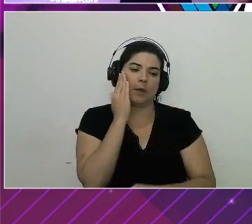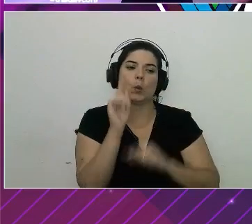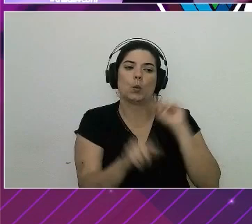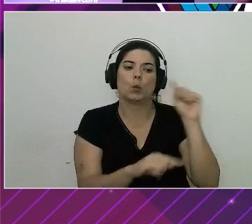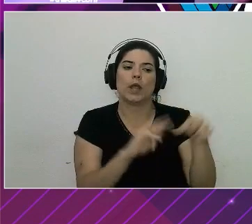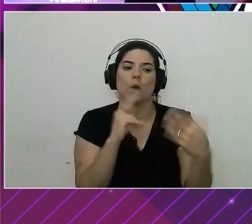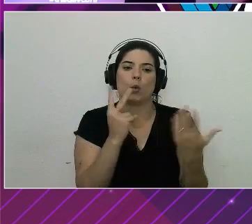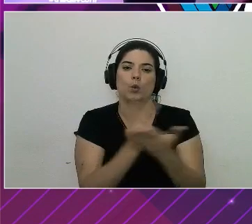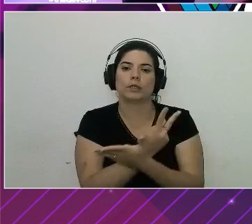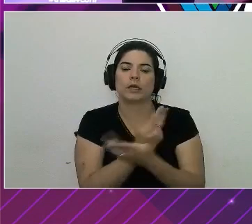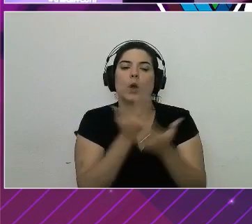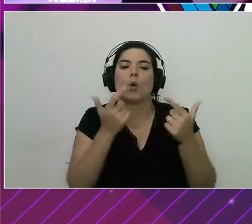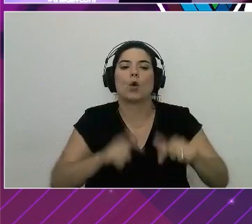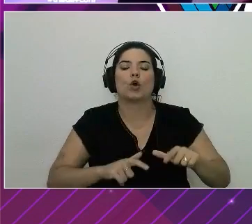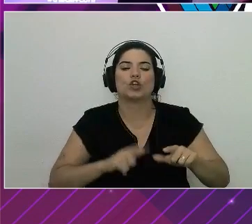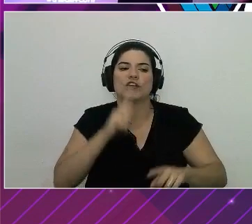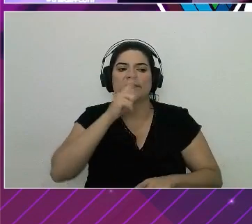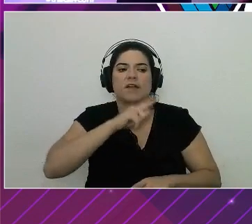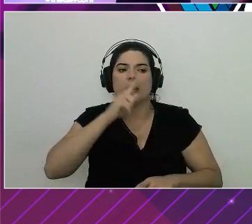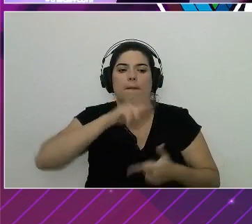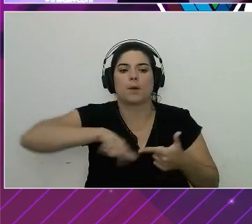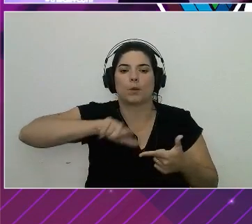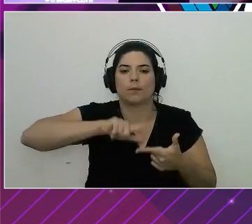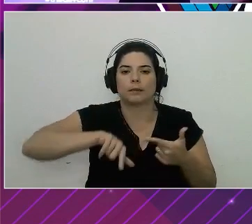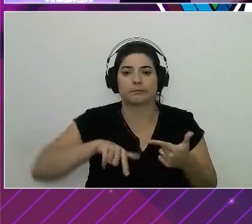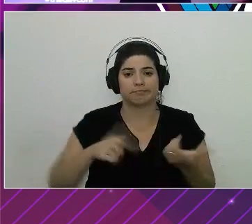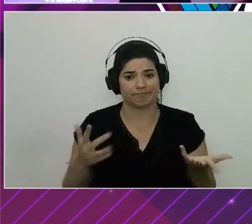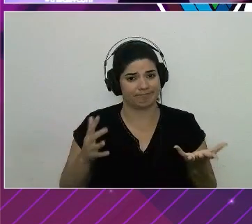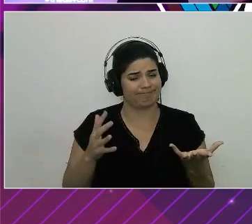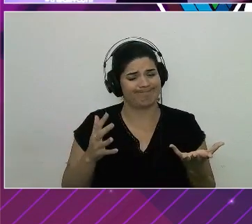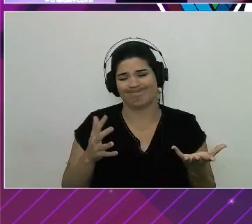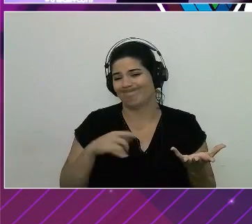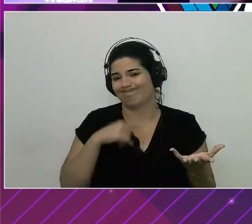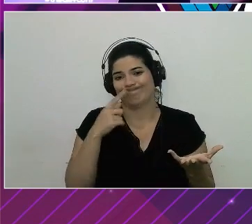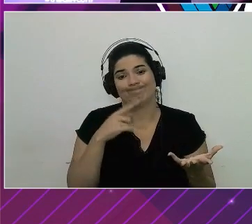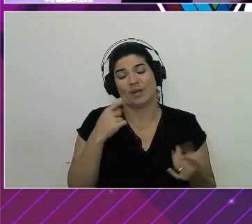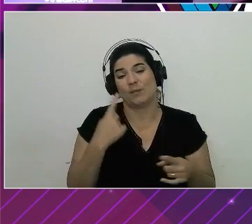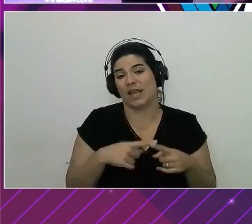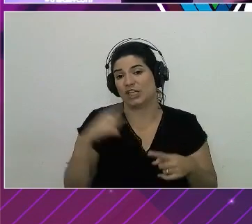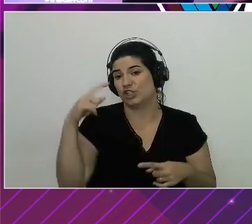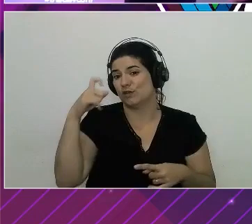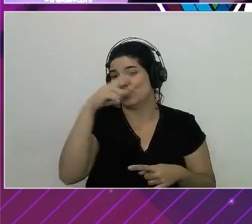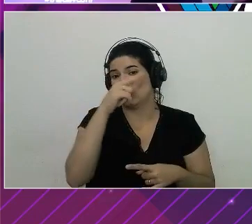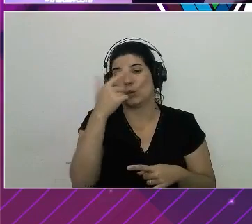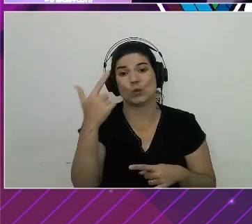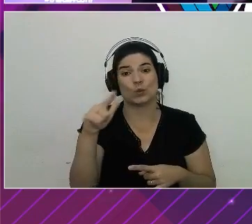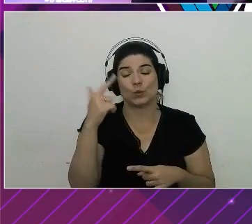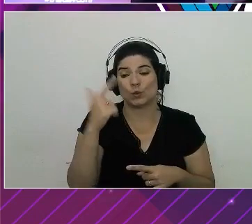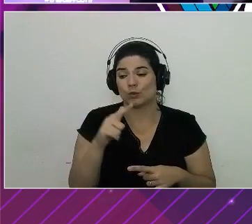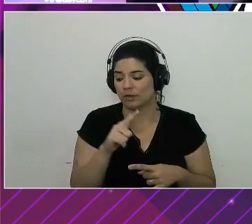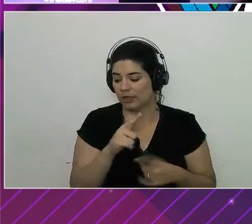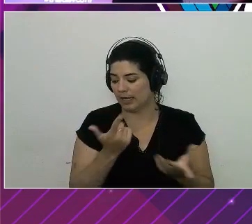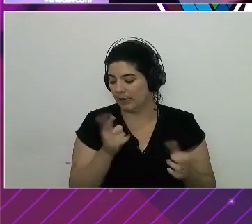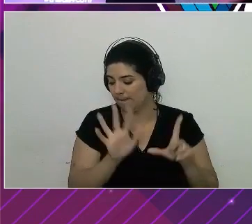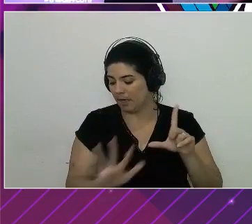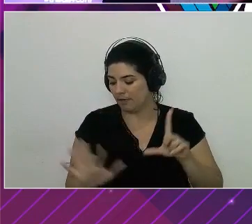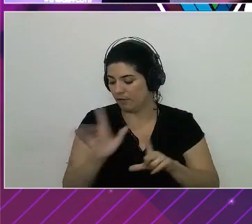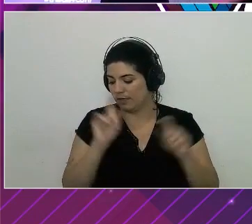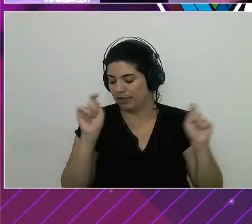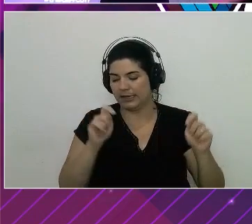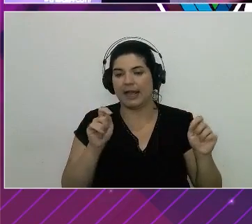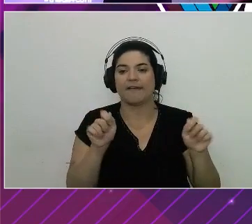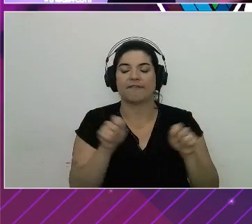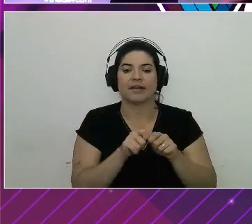a falha, onde que está o problema? Provavelmente não, porque é uma coisa muito difícil. Você não tem uma interface que você consegue acessar e